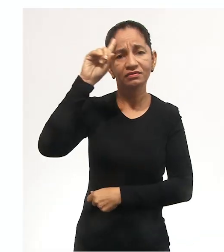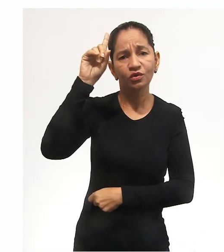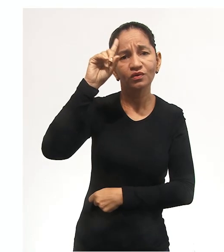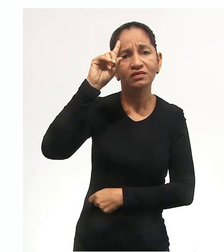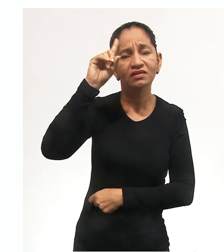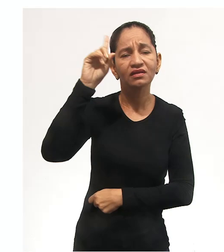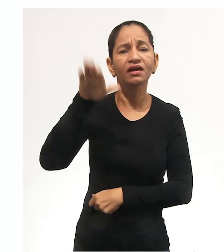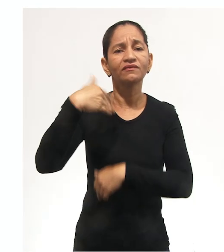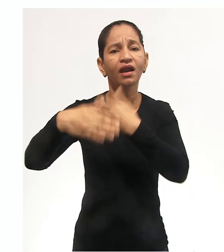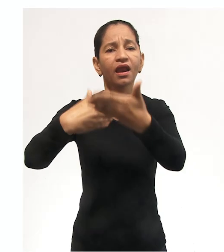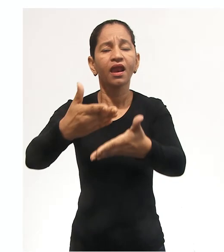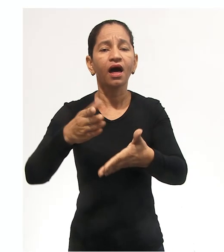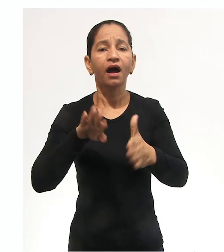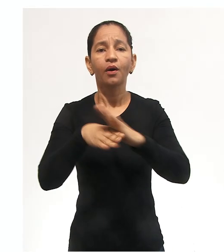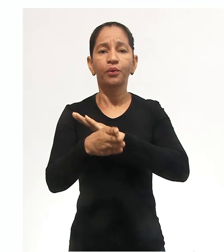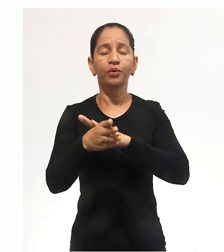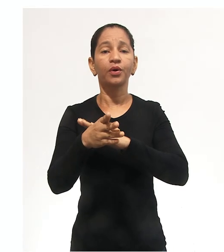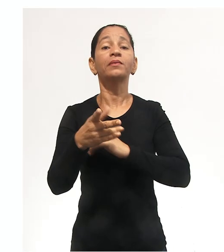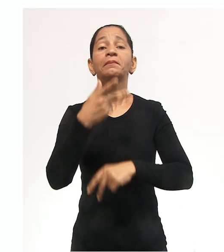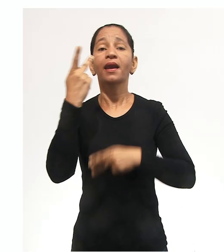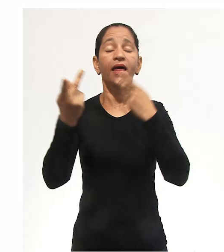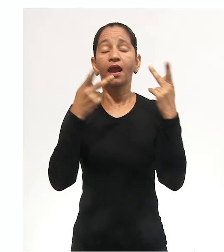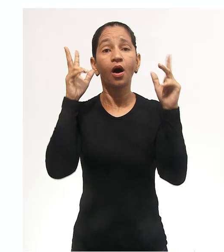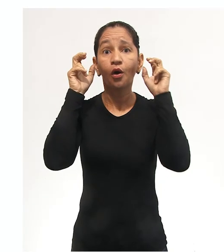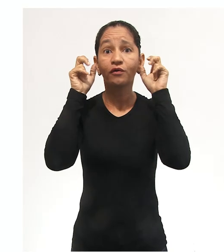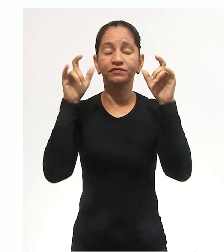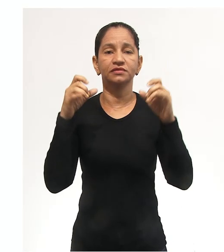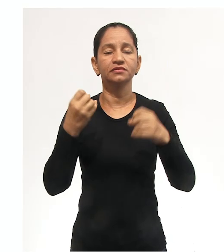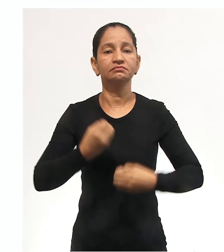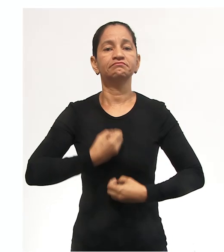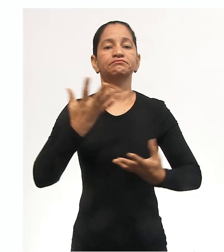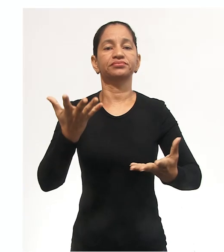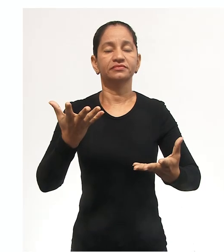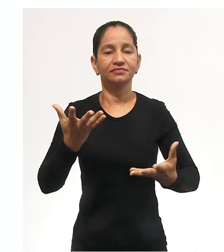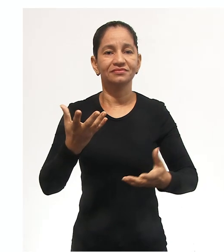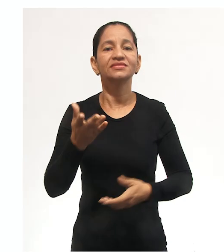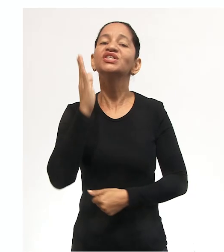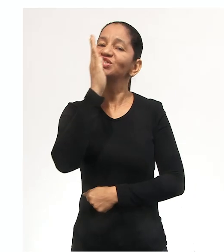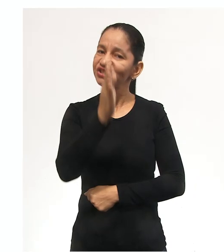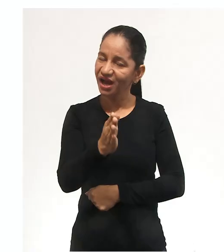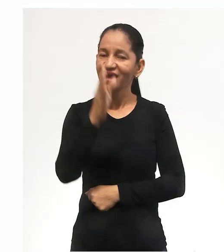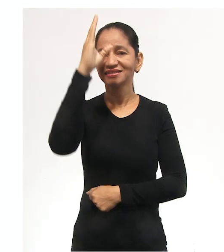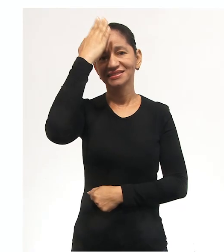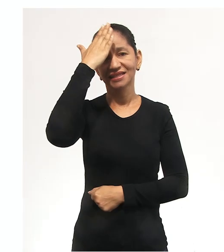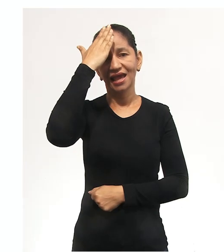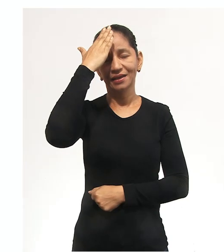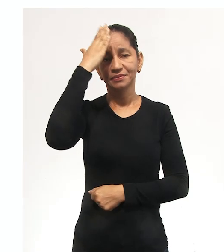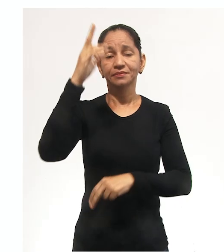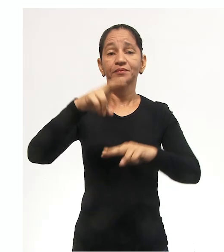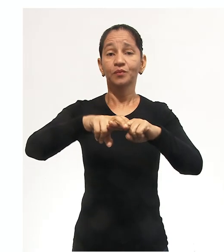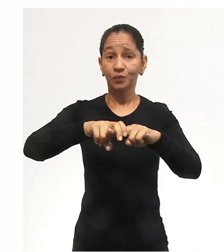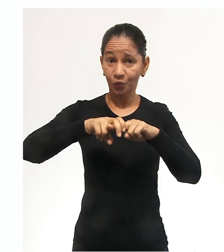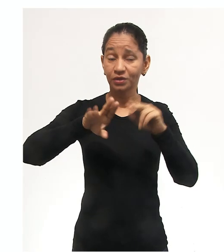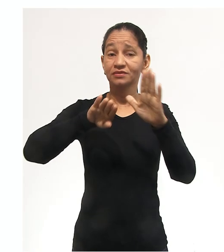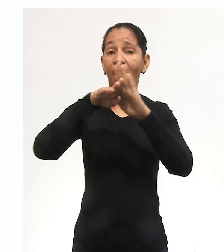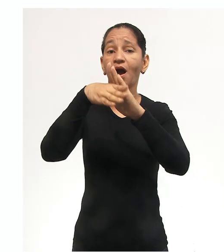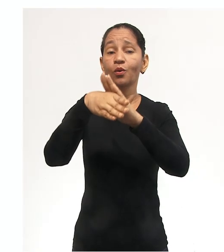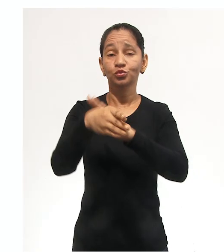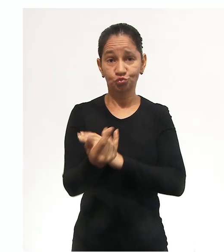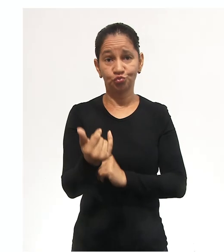Foi assim que nós aprendemos a nossa língua materna, de maneira espontânea, informal. Então, nós costumamos